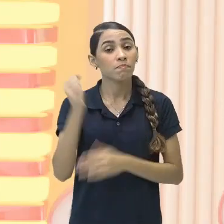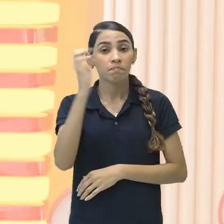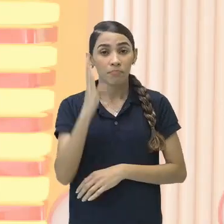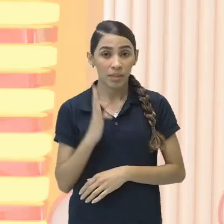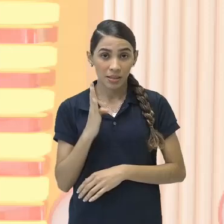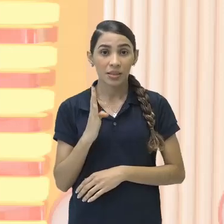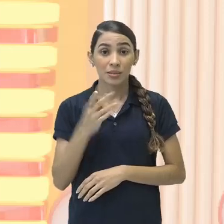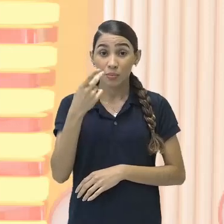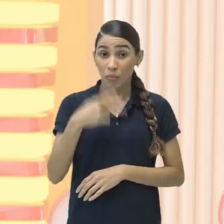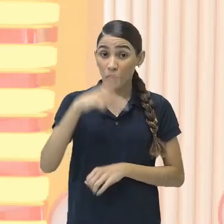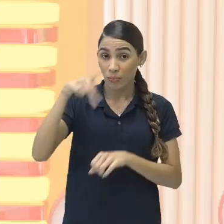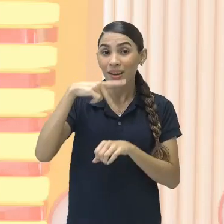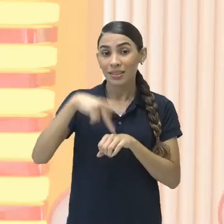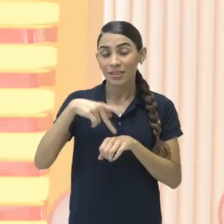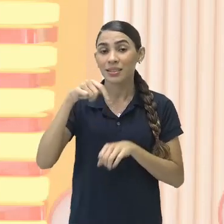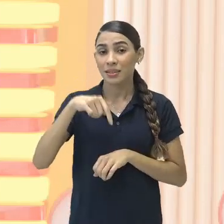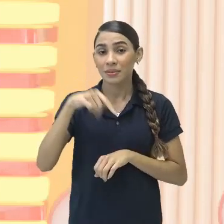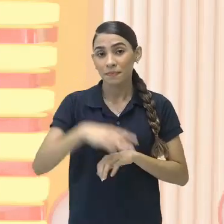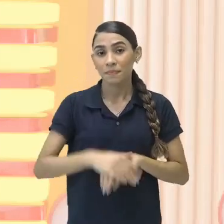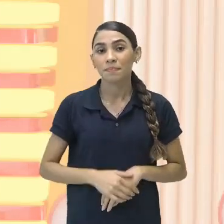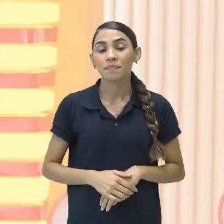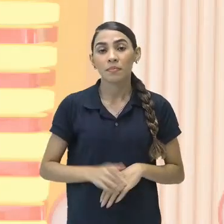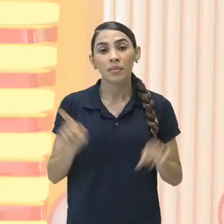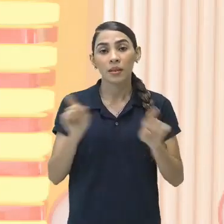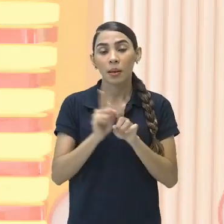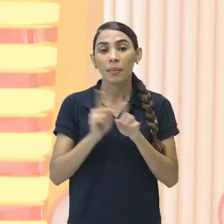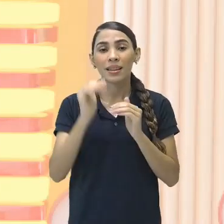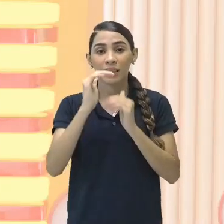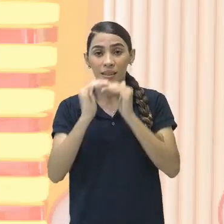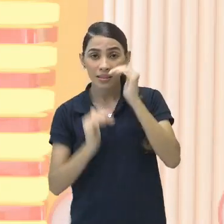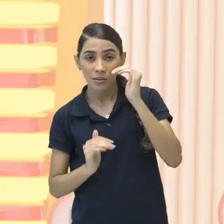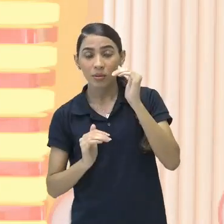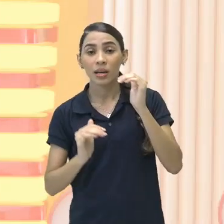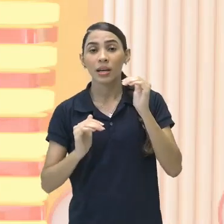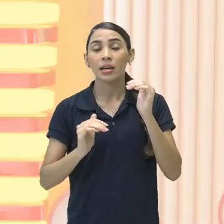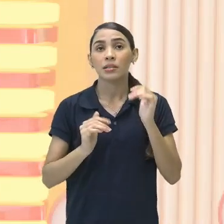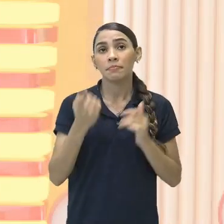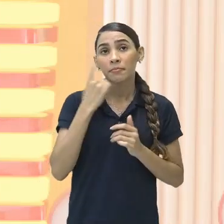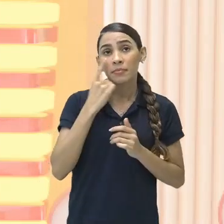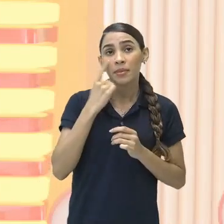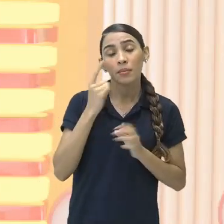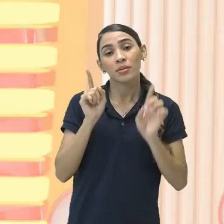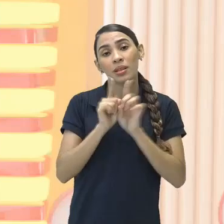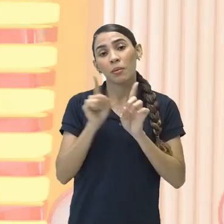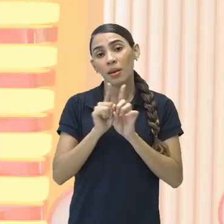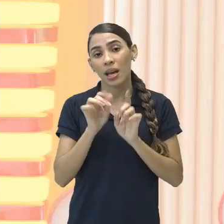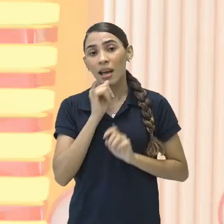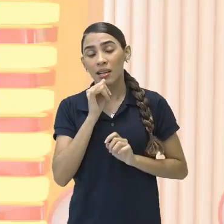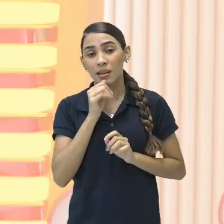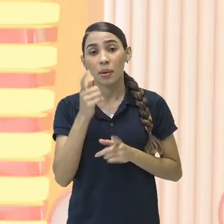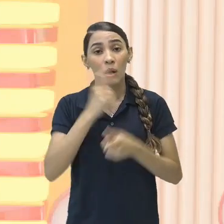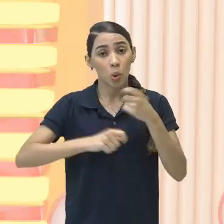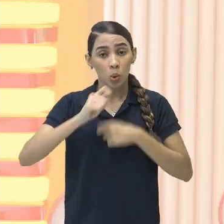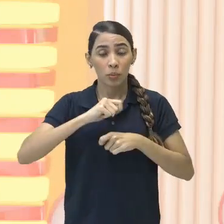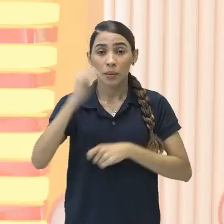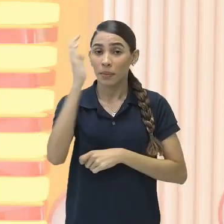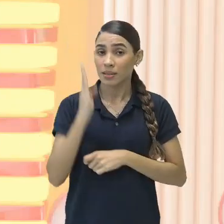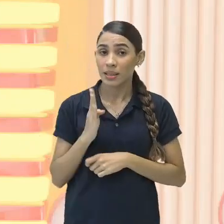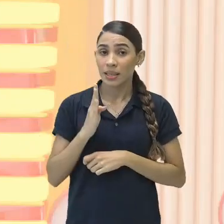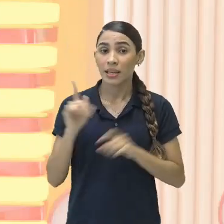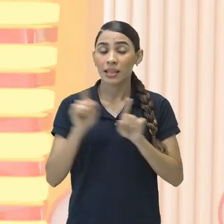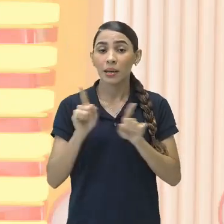do nosso país, né? As questões de desigualdades, verificamos situações ali da economia brasileira,